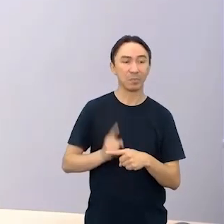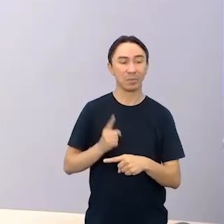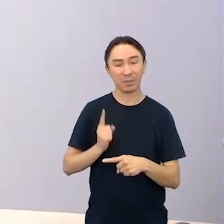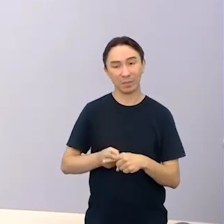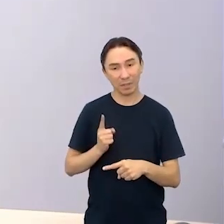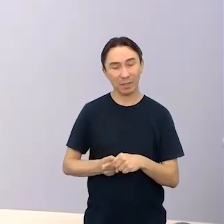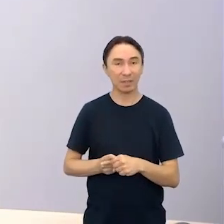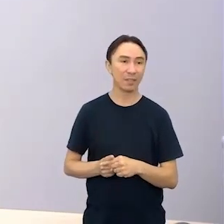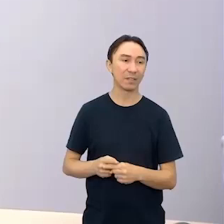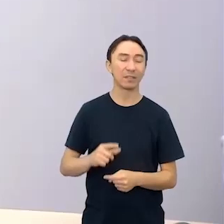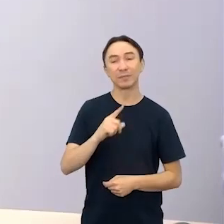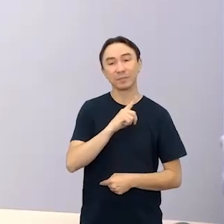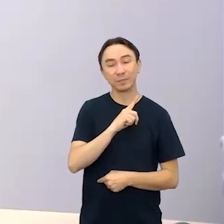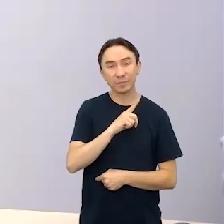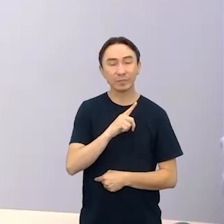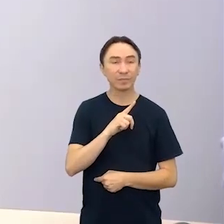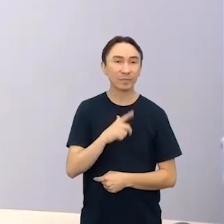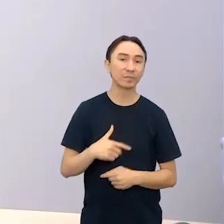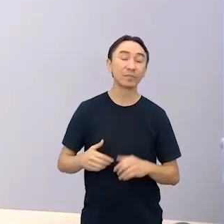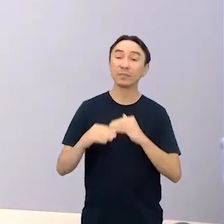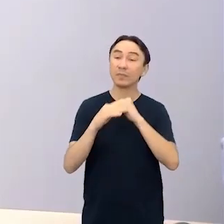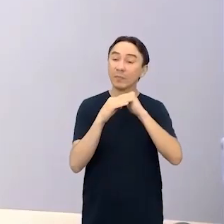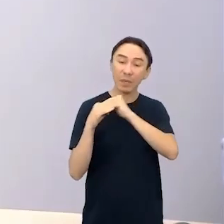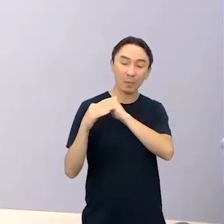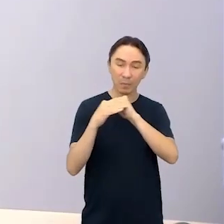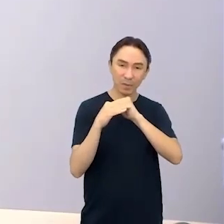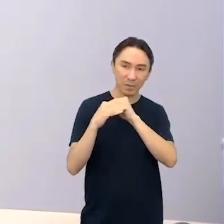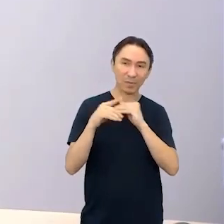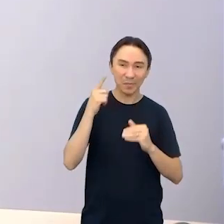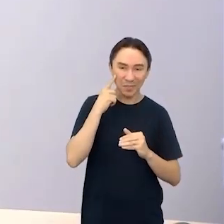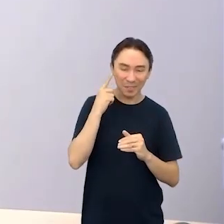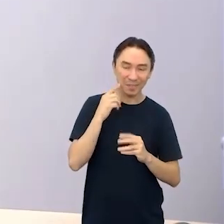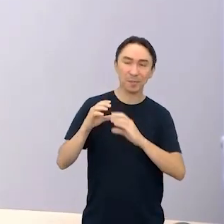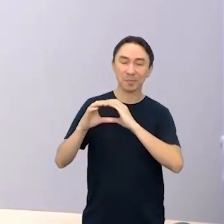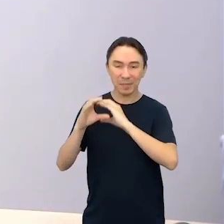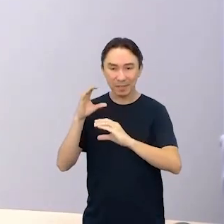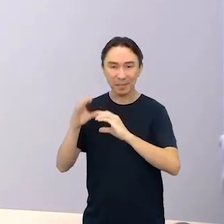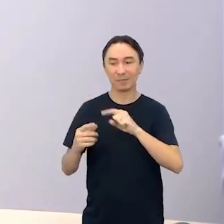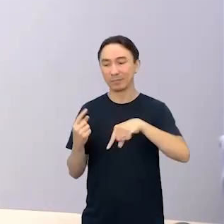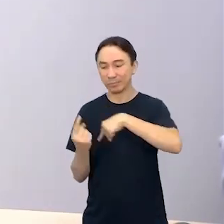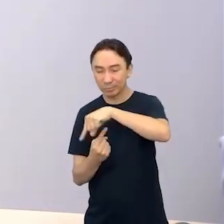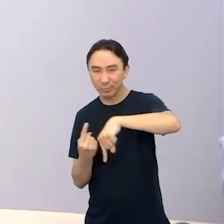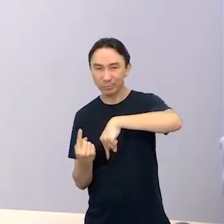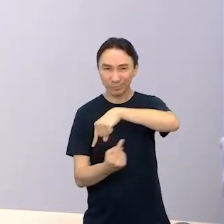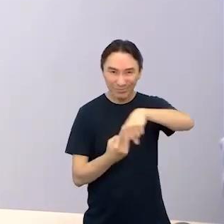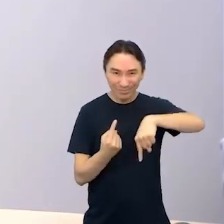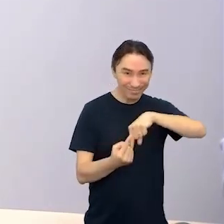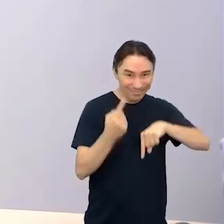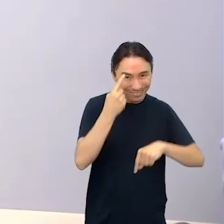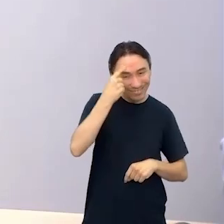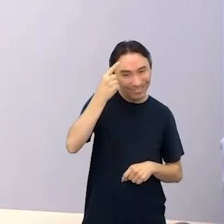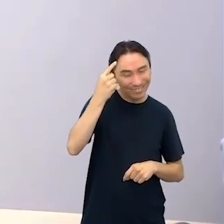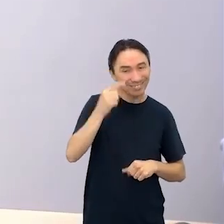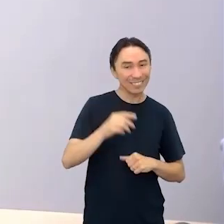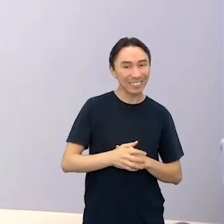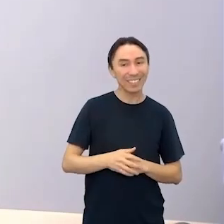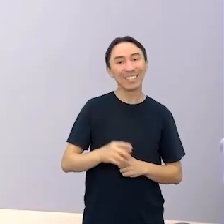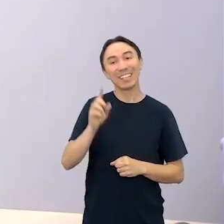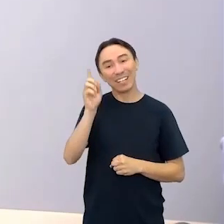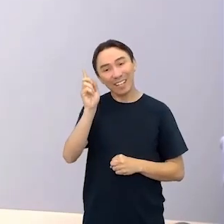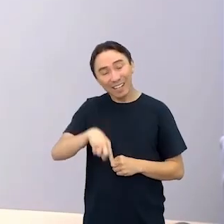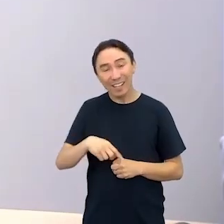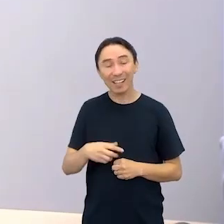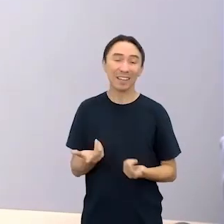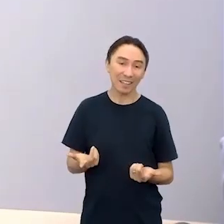mencionamos anteriormente, tanto a questão da comunicação, da socialização e da interação social, elas estão classificadas